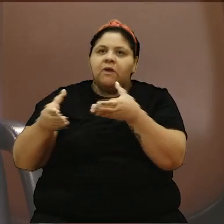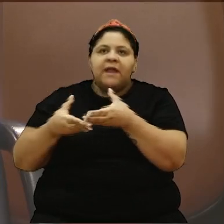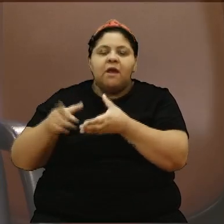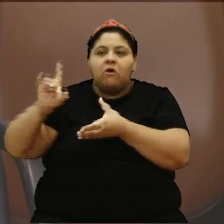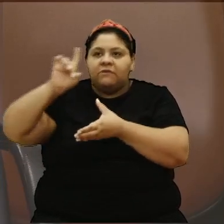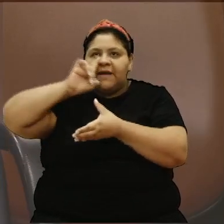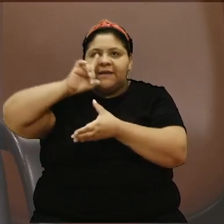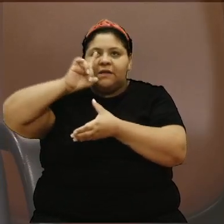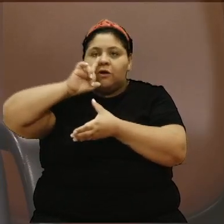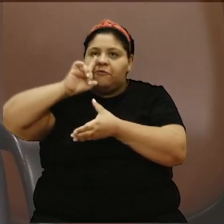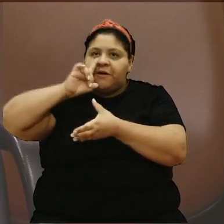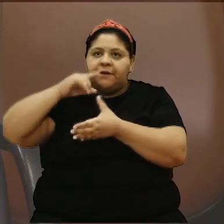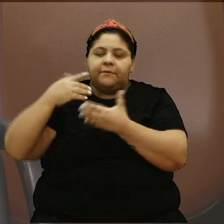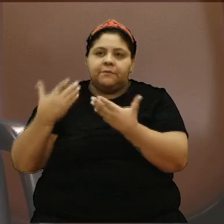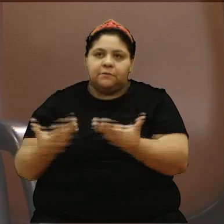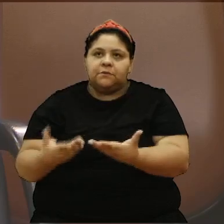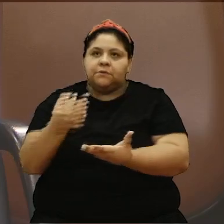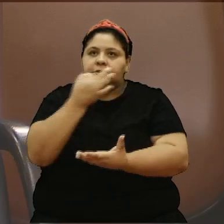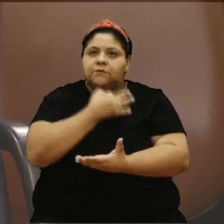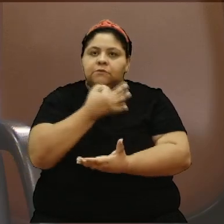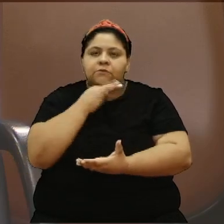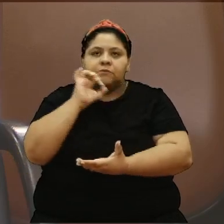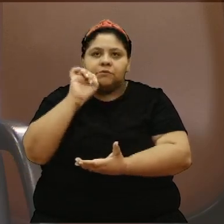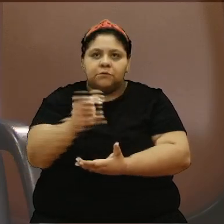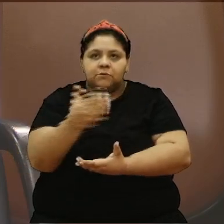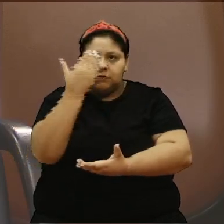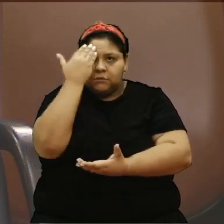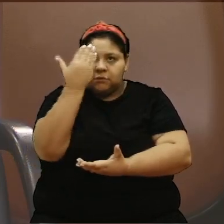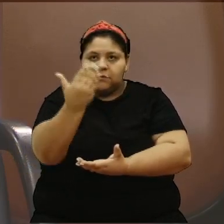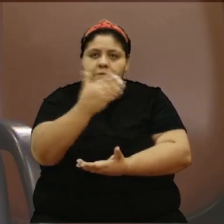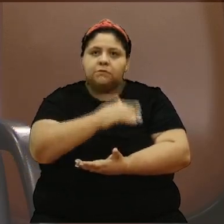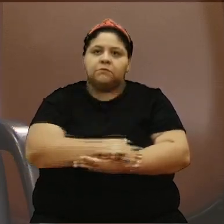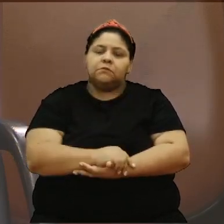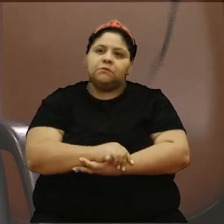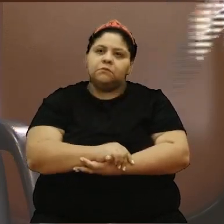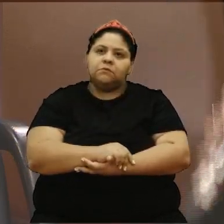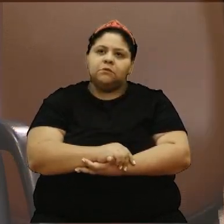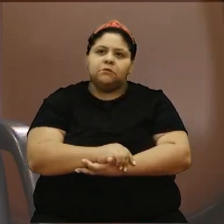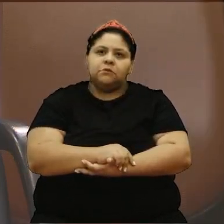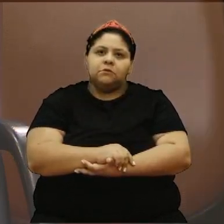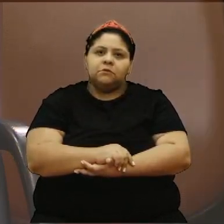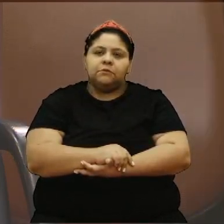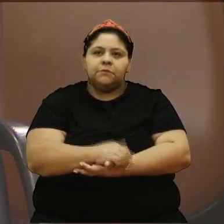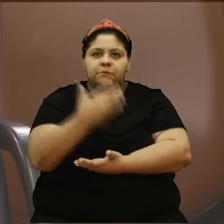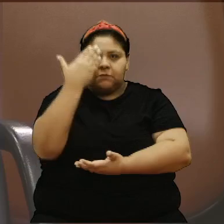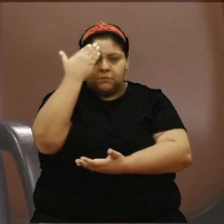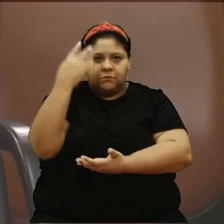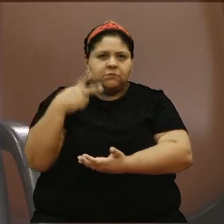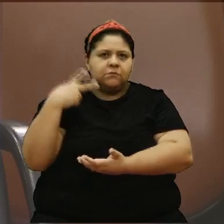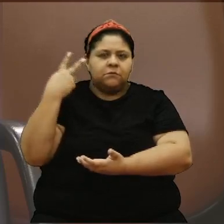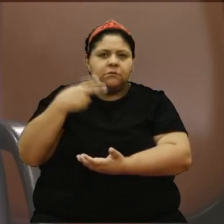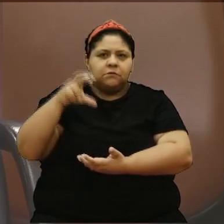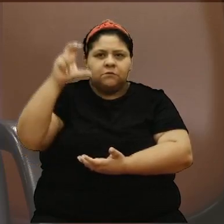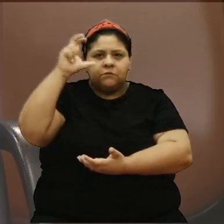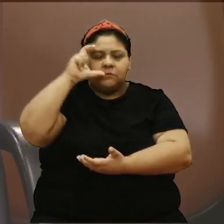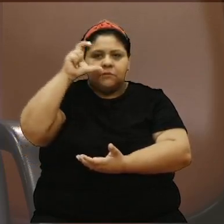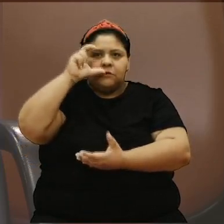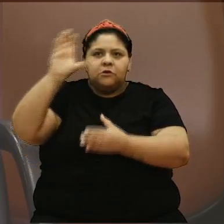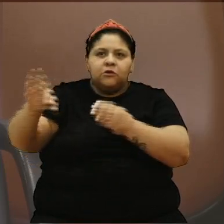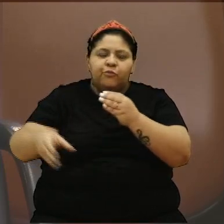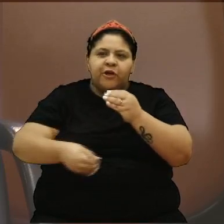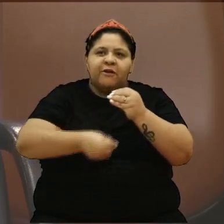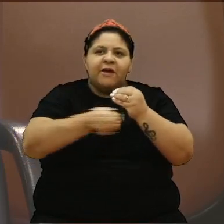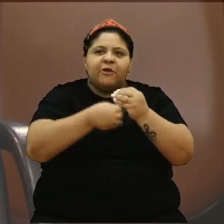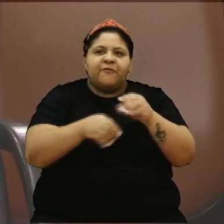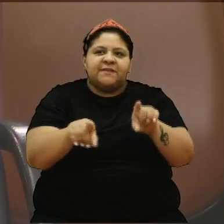e pelas mães de Caxias do Sul. Era isso, muito obrigada. Obrigado, vereadora Sandra Boneto. Me somo ao seu voto